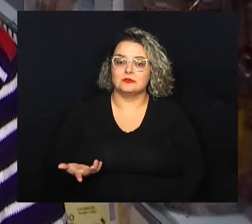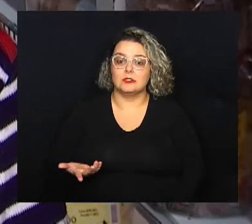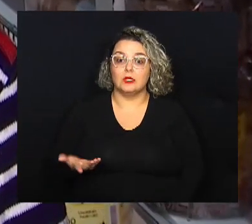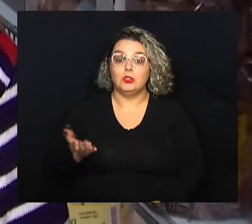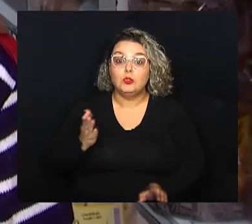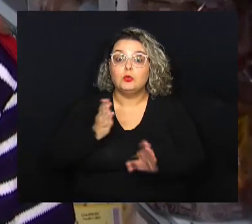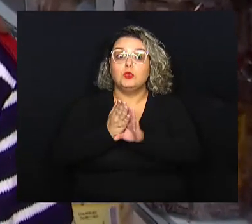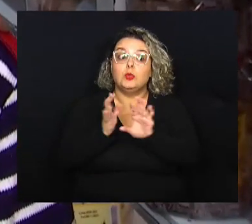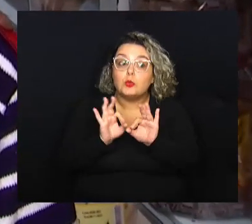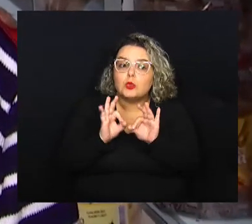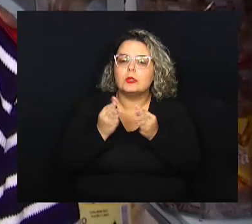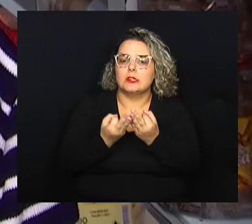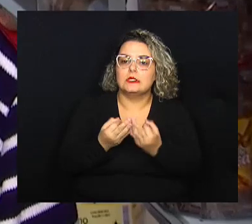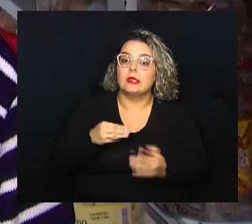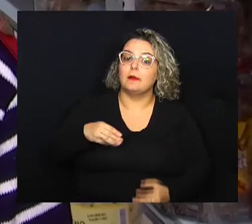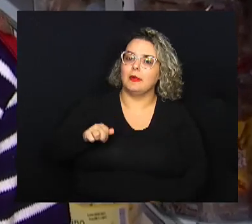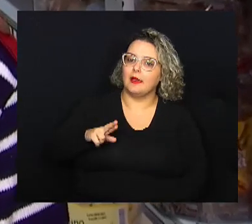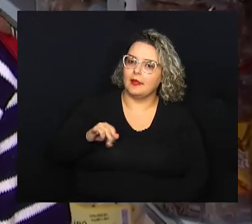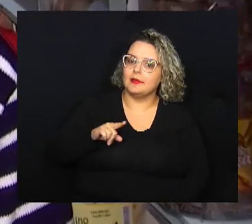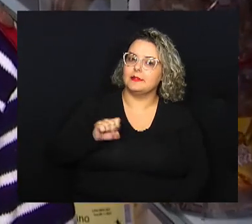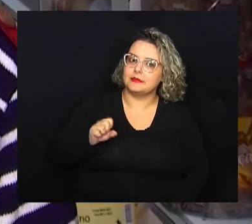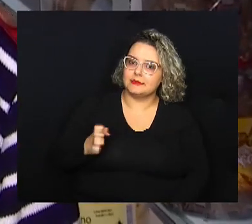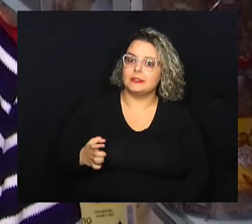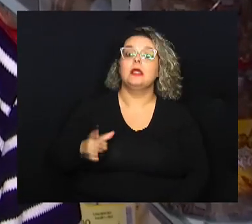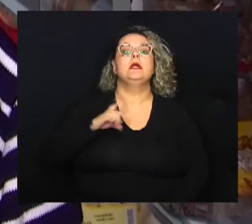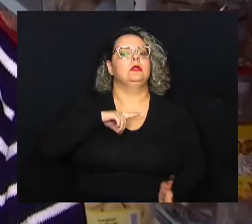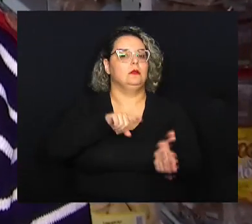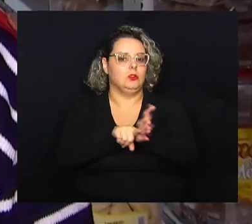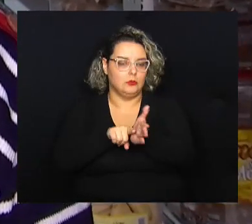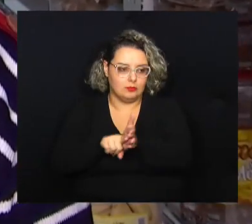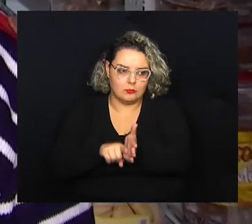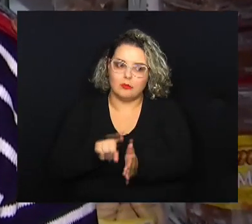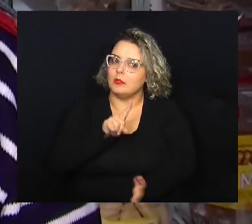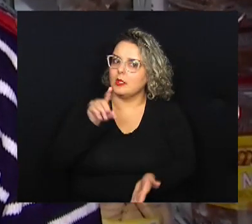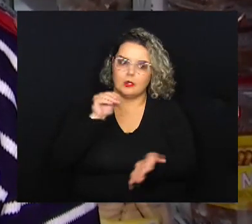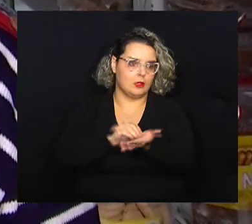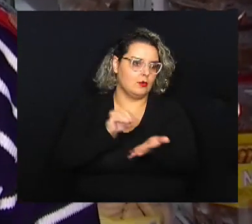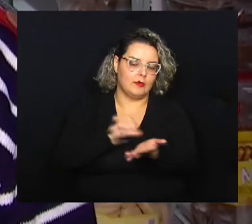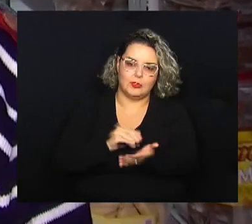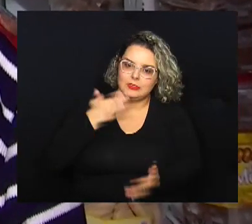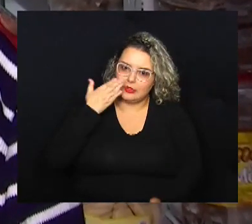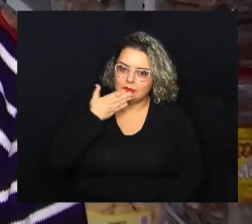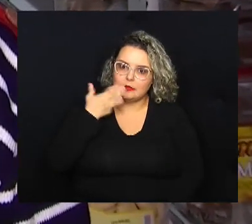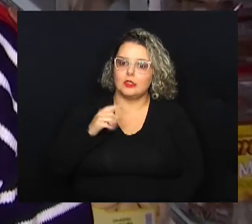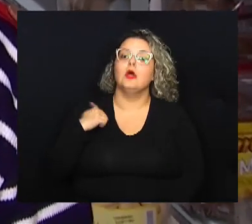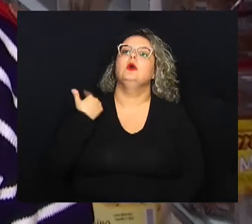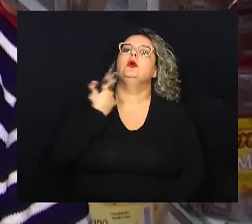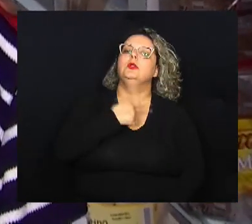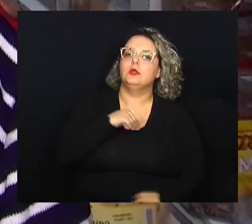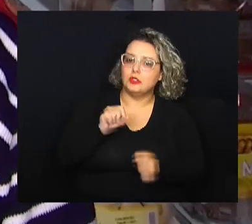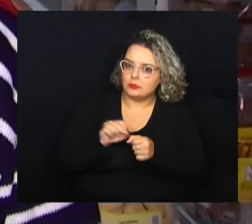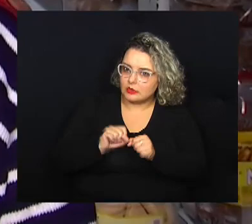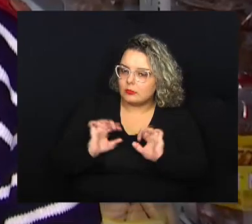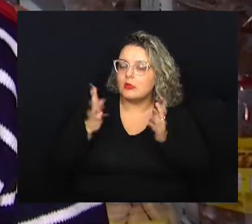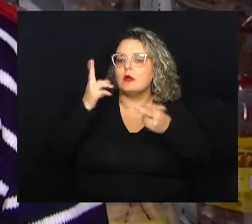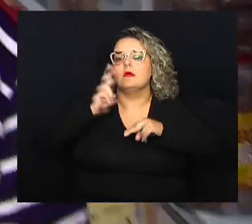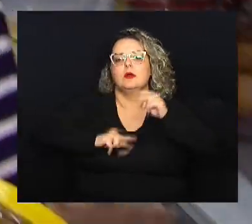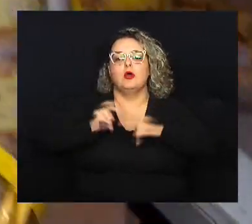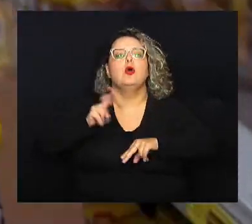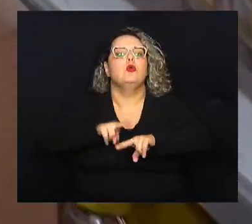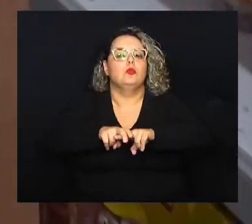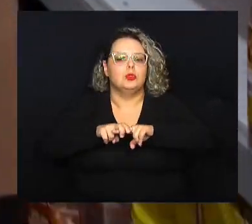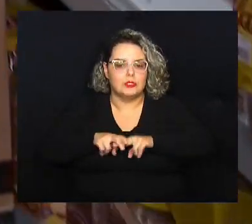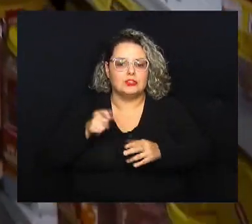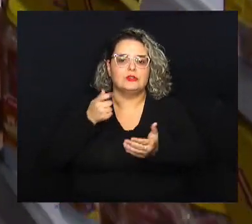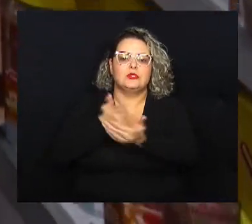família da Marise, teve pesquisa para não faltar o doce. Nós vamos fazer uma festa junina, por isso que eu estou aqui